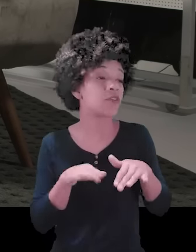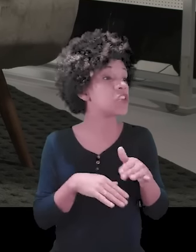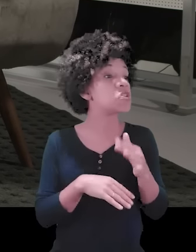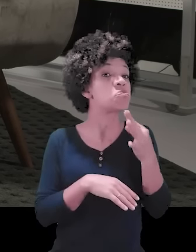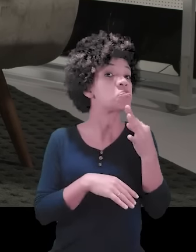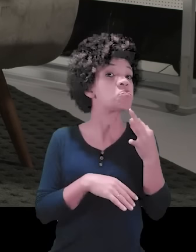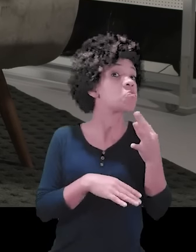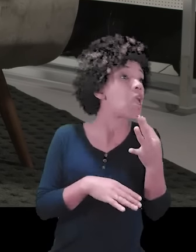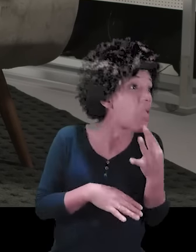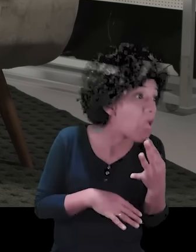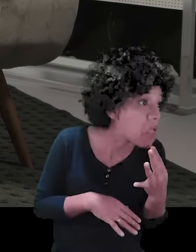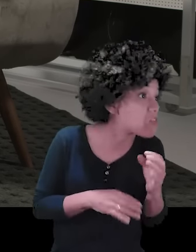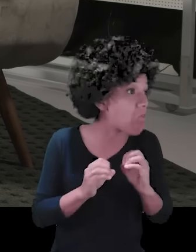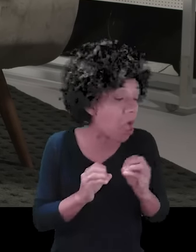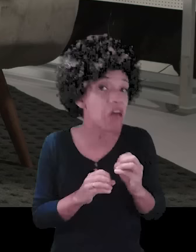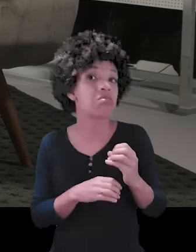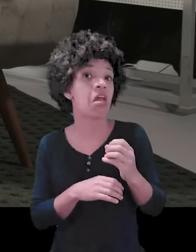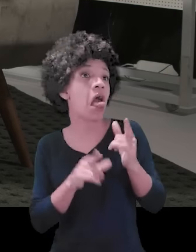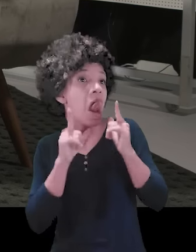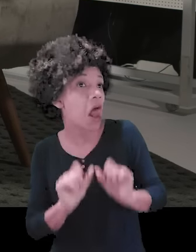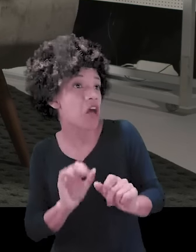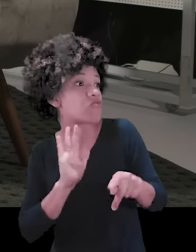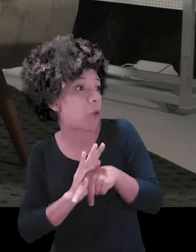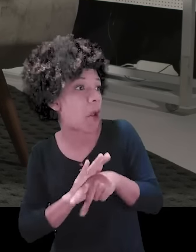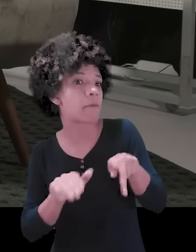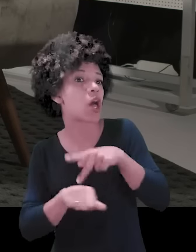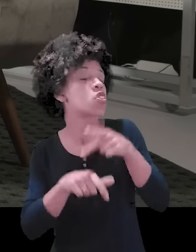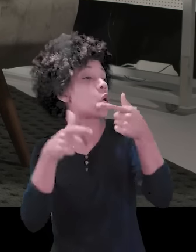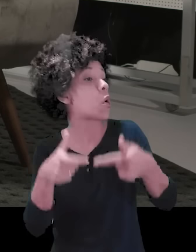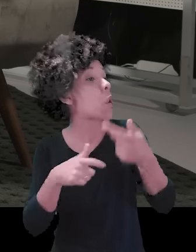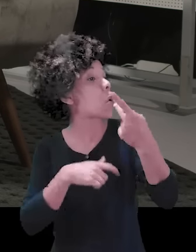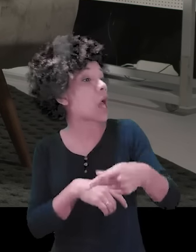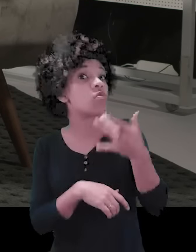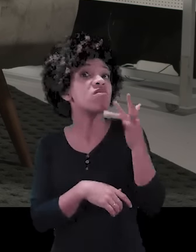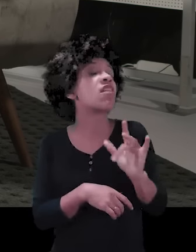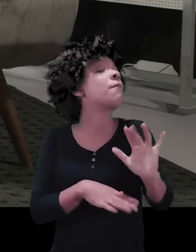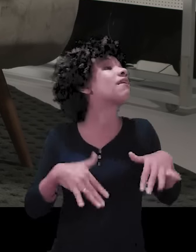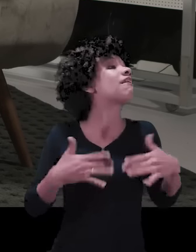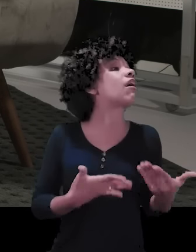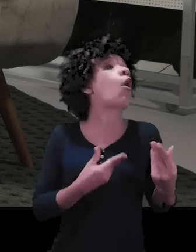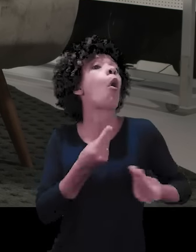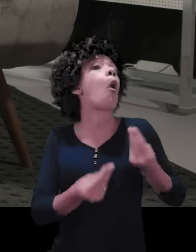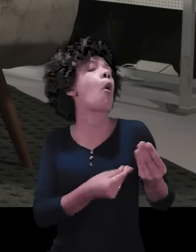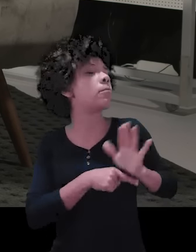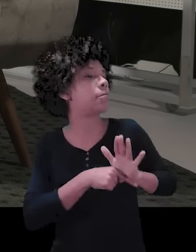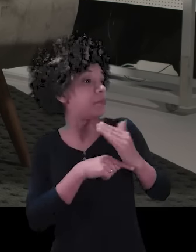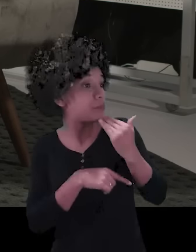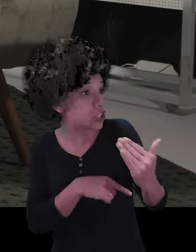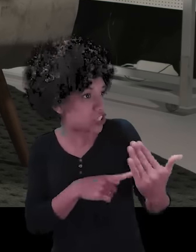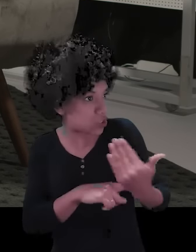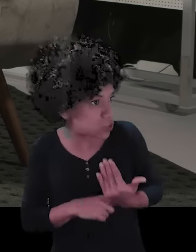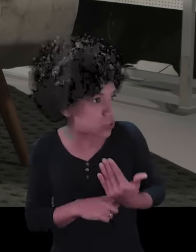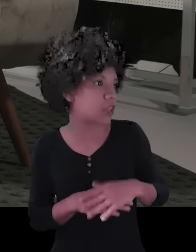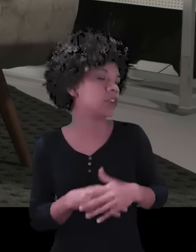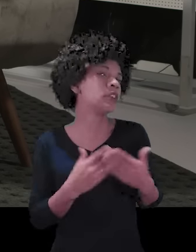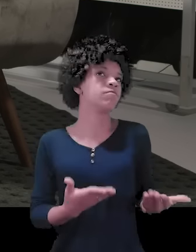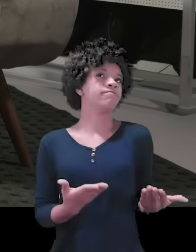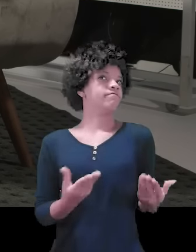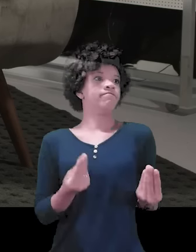vezes não vai saber a língua não sabe onde pedir ajuda não sabe para quem pedir ajuda né Então é